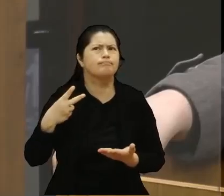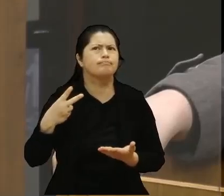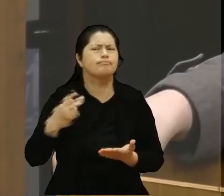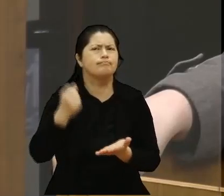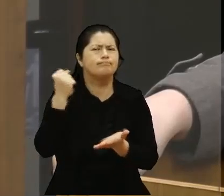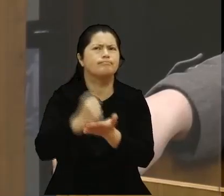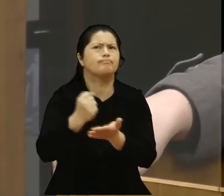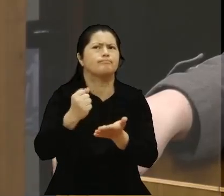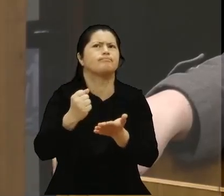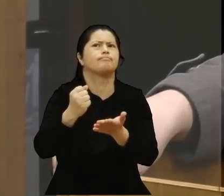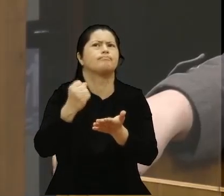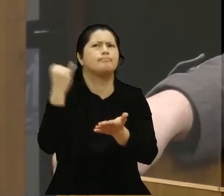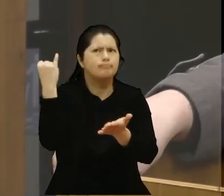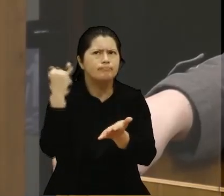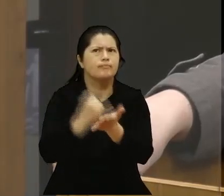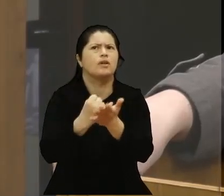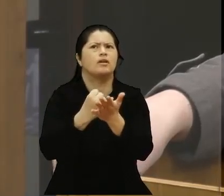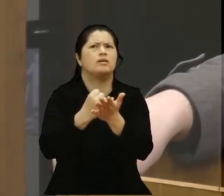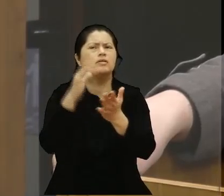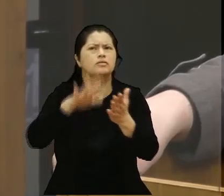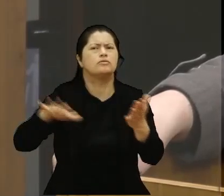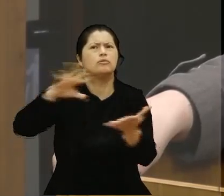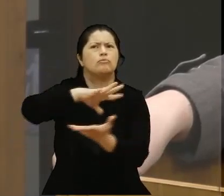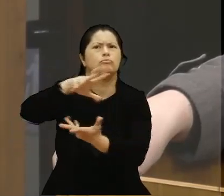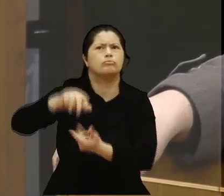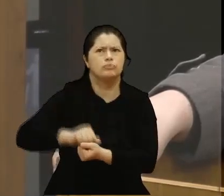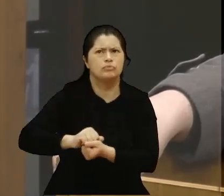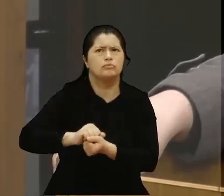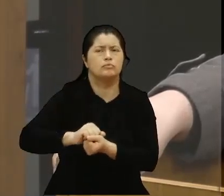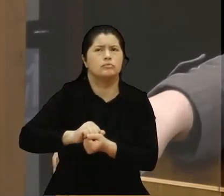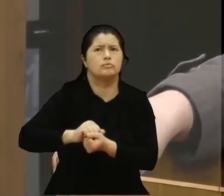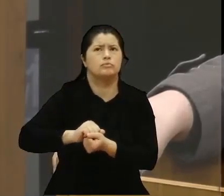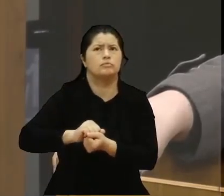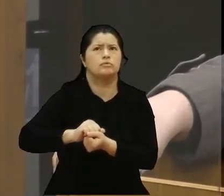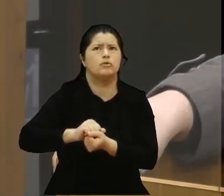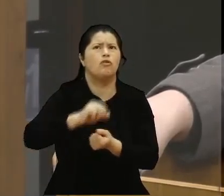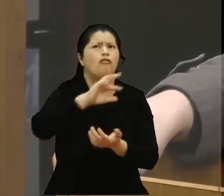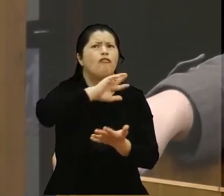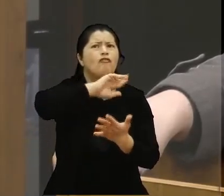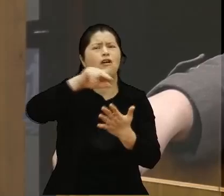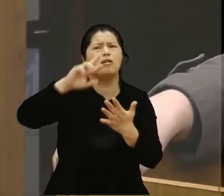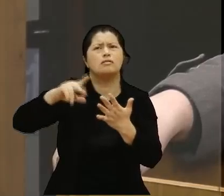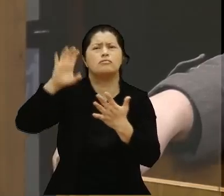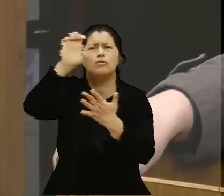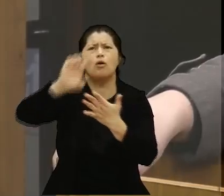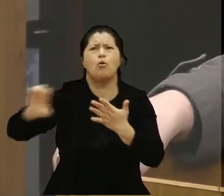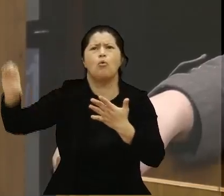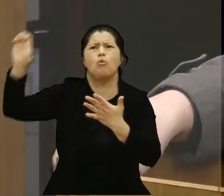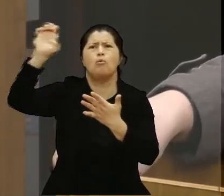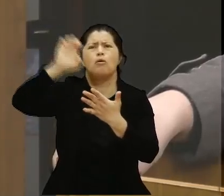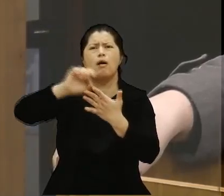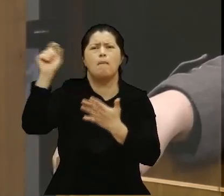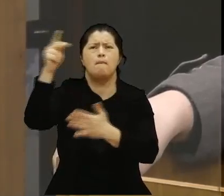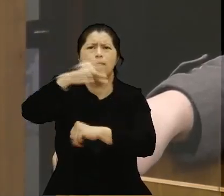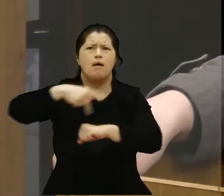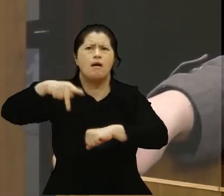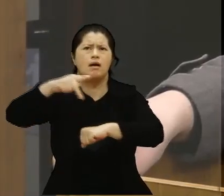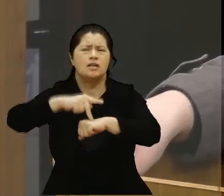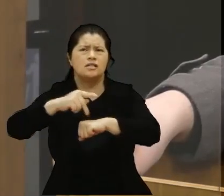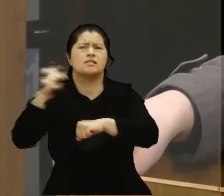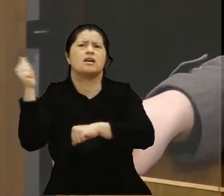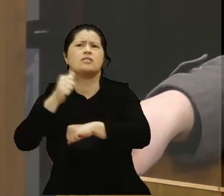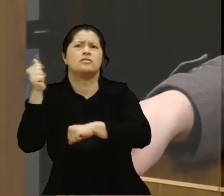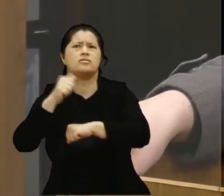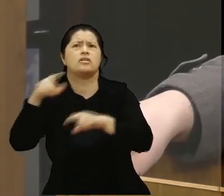taxações, apresentou taxações a 37 nações. Dentre elas, várias da União Europeia, a Argentina, nosso vizinho aqui que negociou,